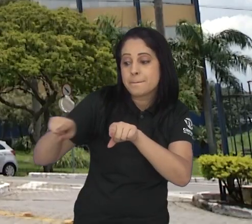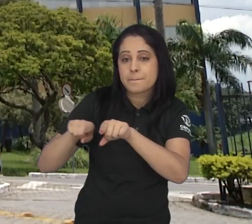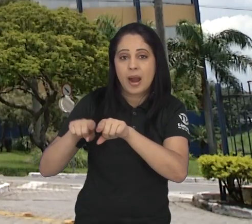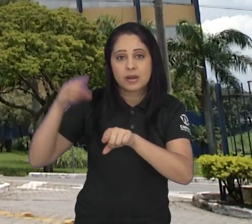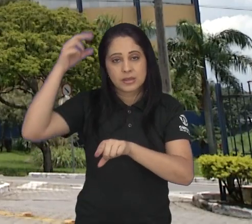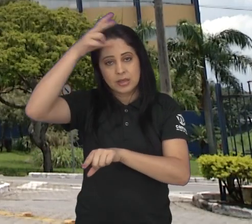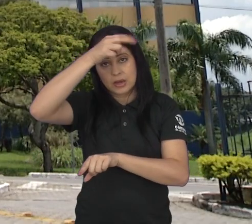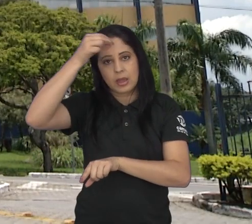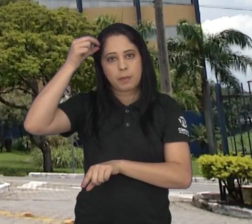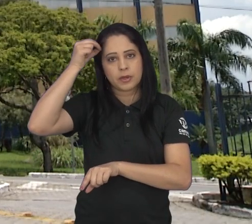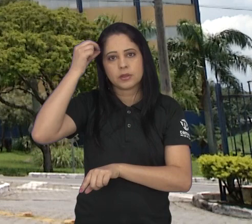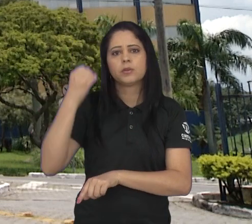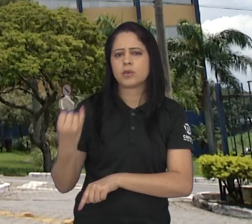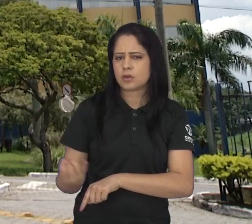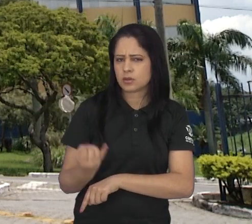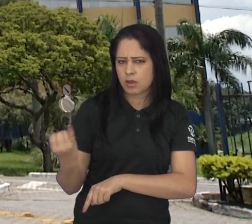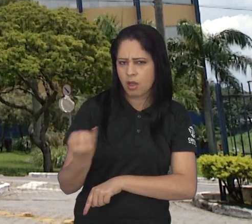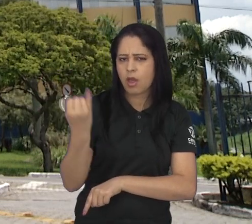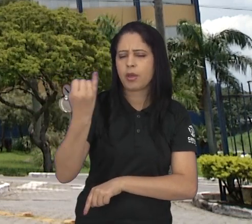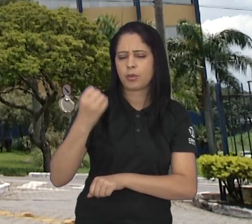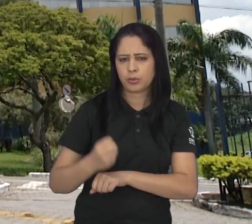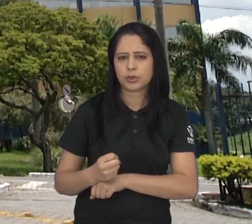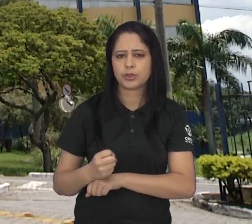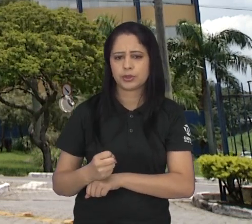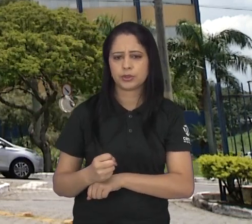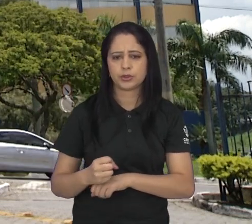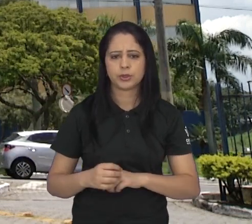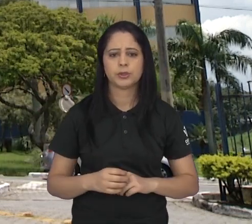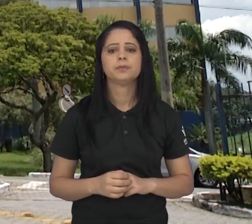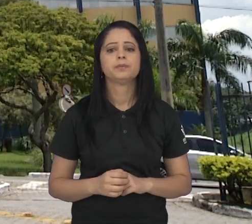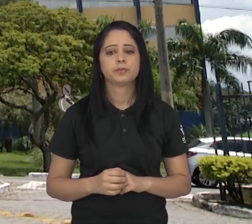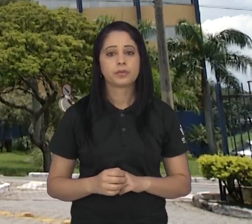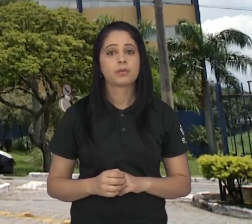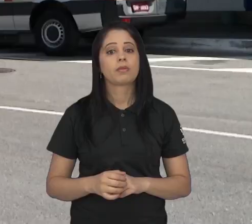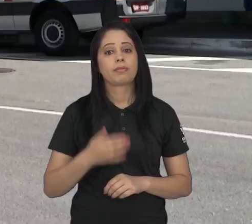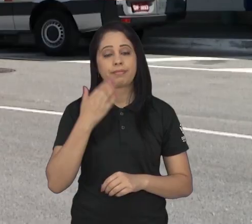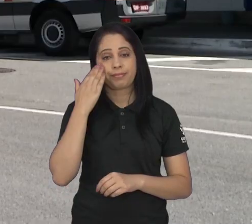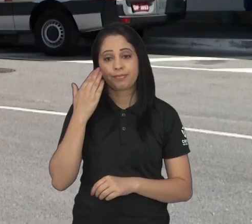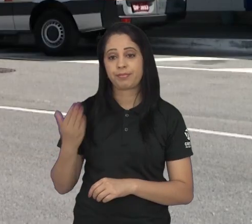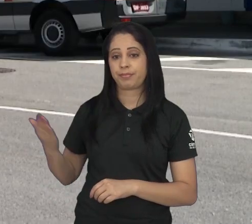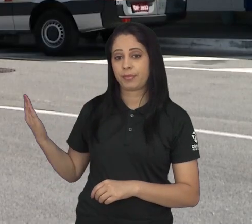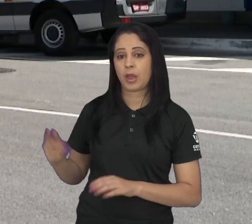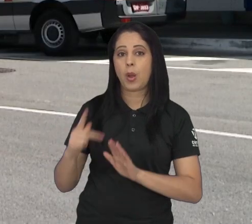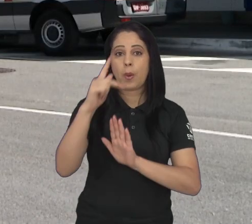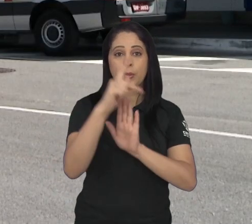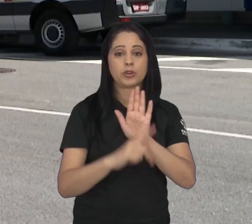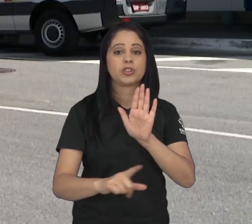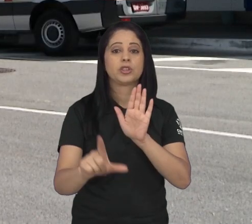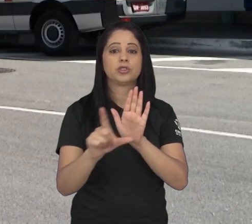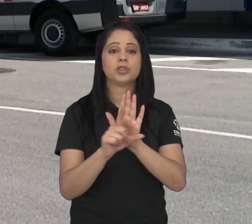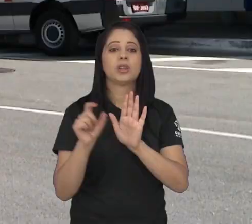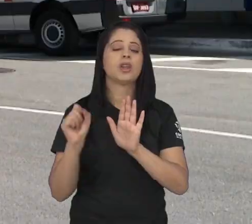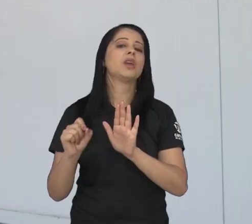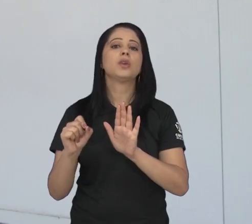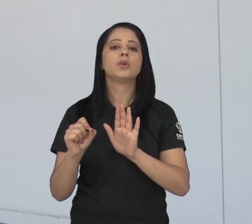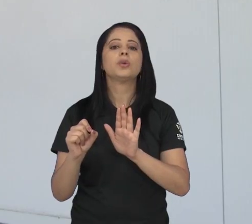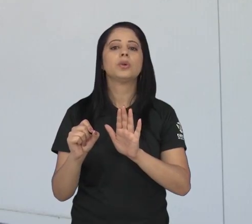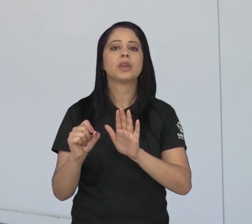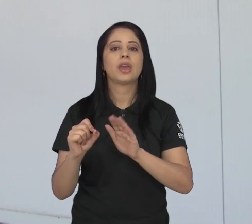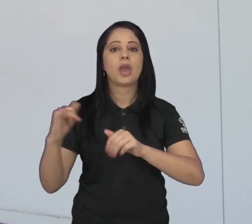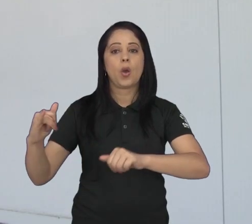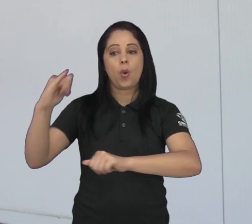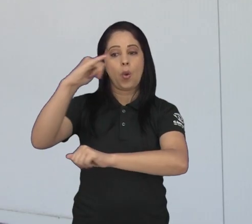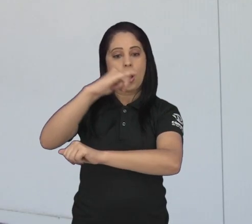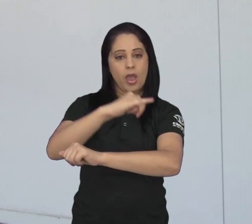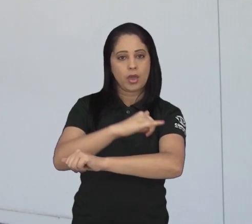parcerias com o município é essencial para realizar esses projetos exemplo disso é o projeto de lei que permitiu a